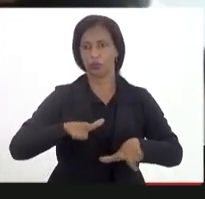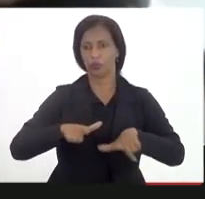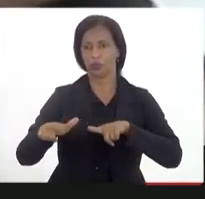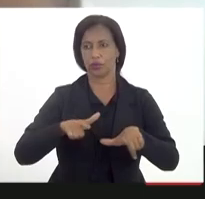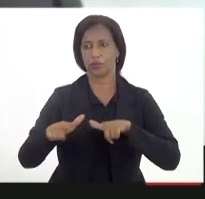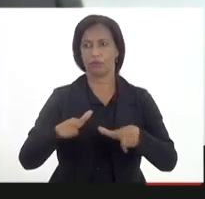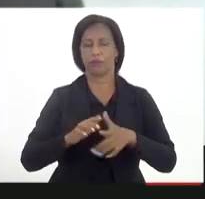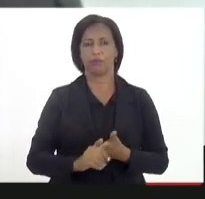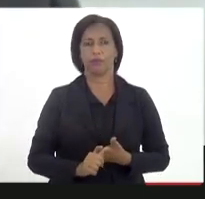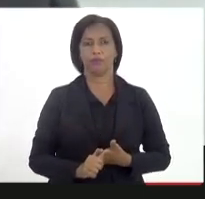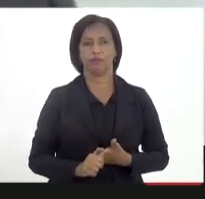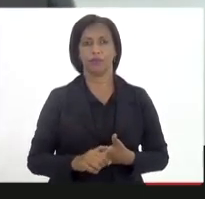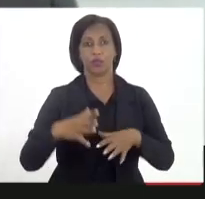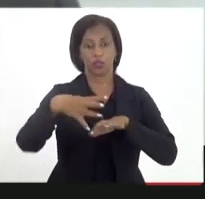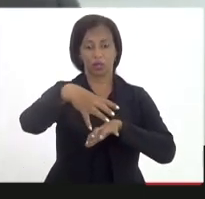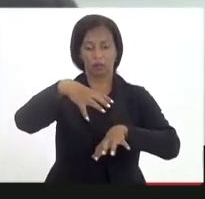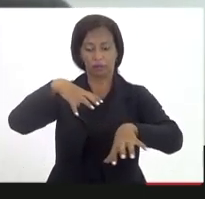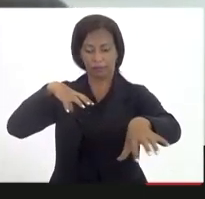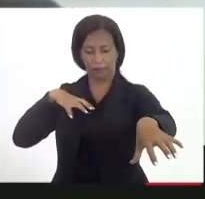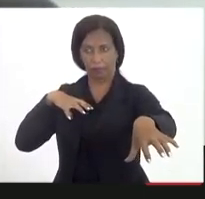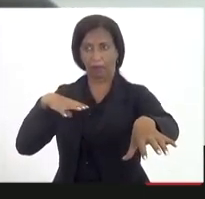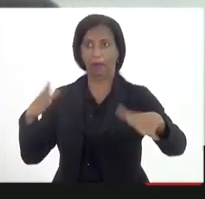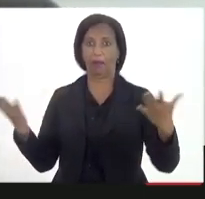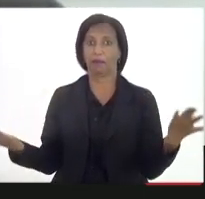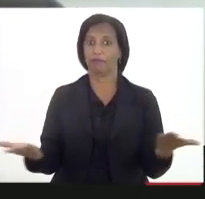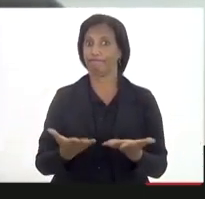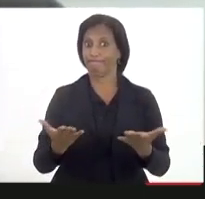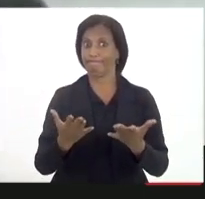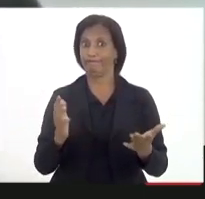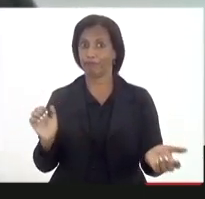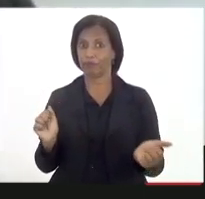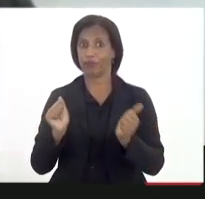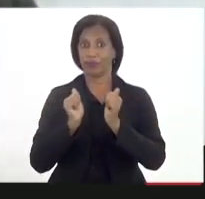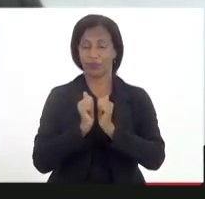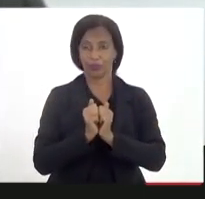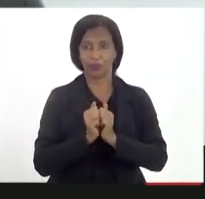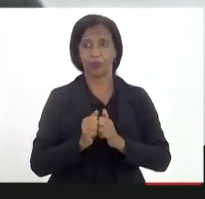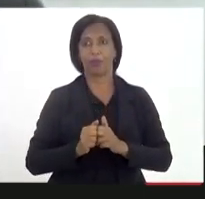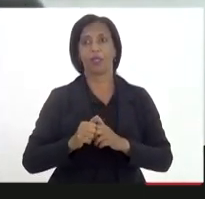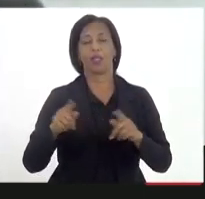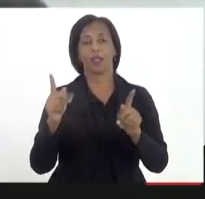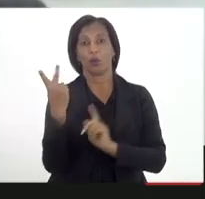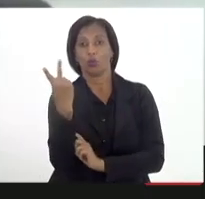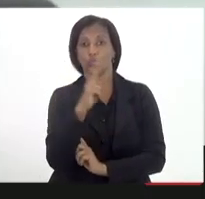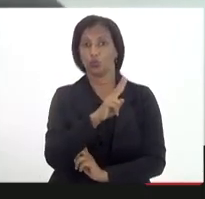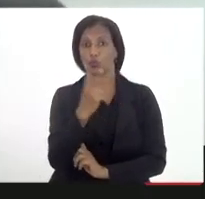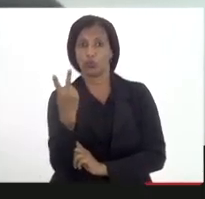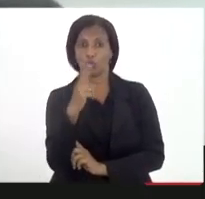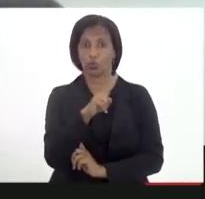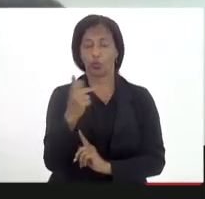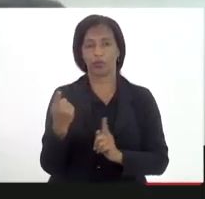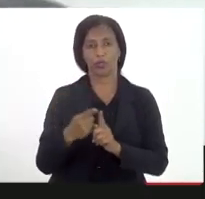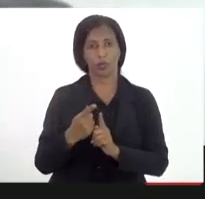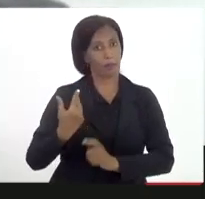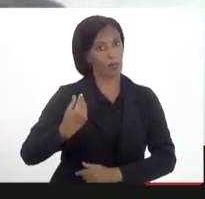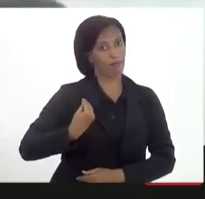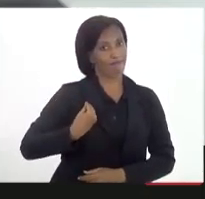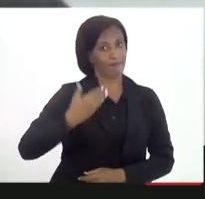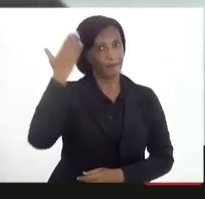trabalhos que estavam remotos agora estão híbridos né são remotos mas também já está discutindo o trabalho